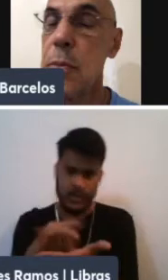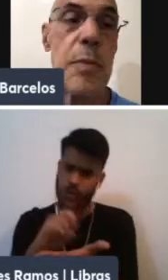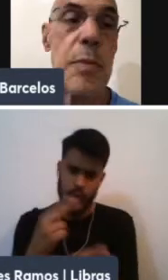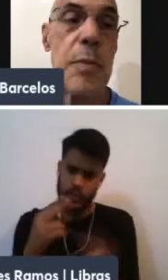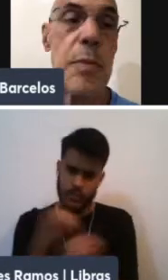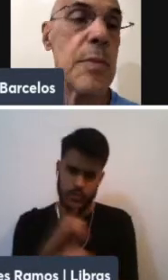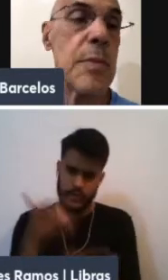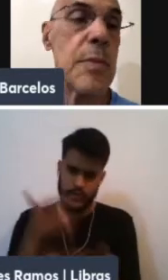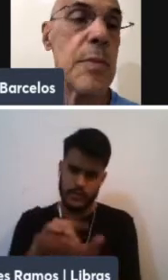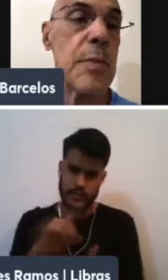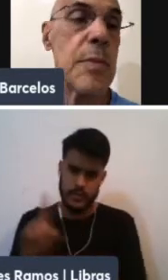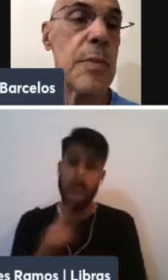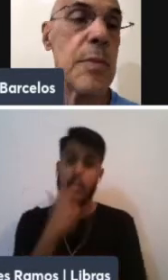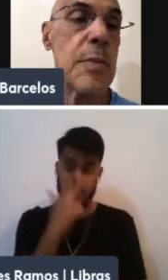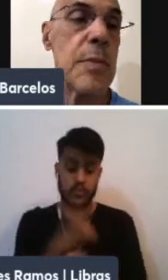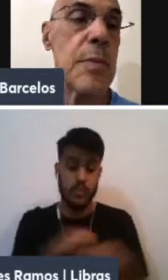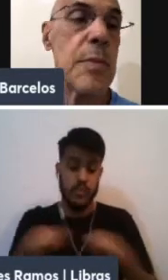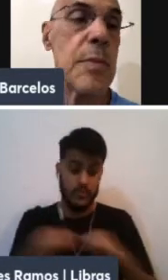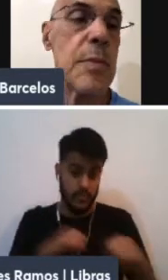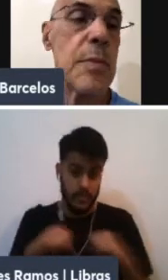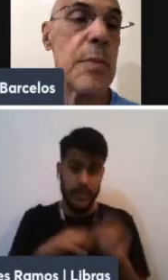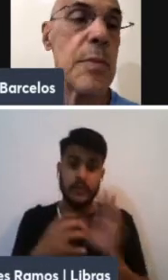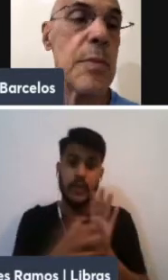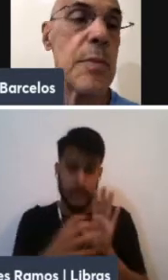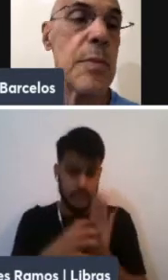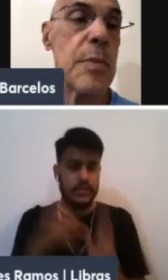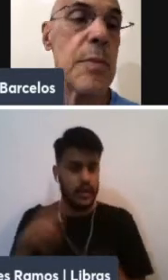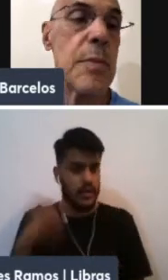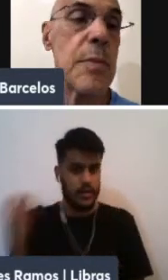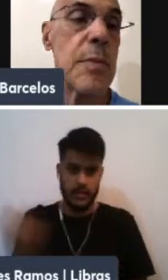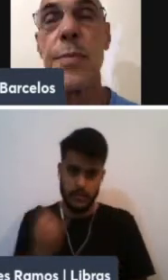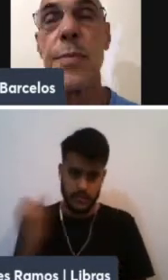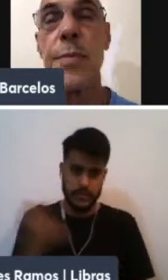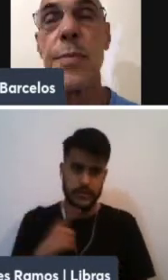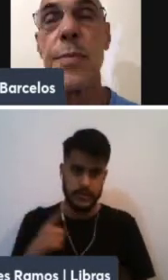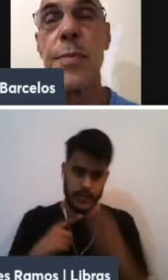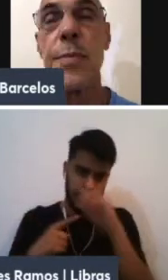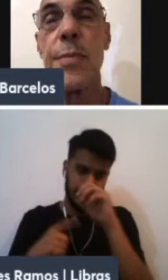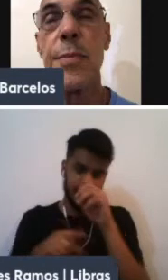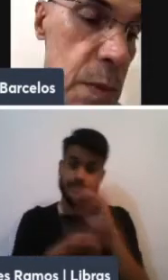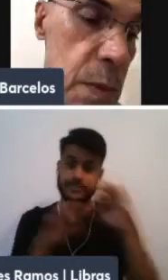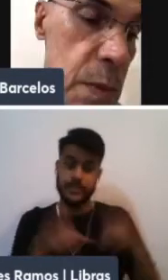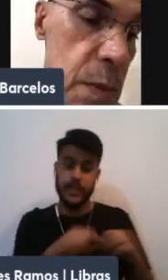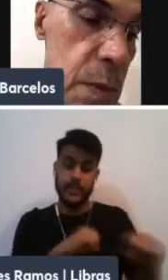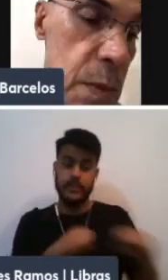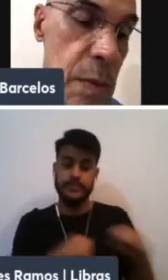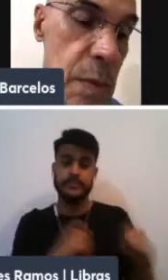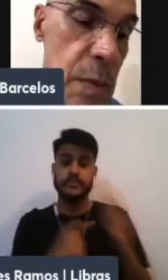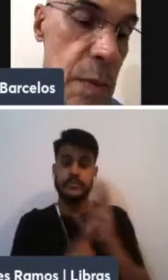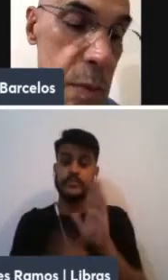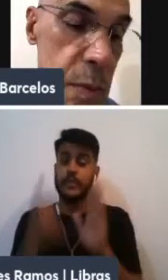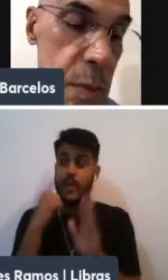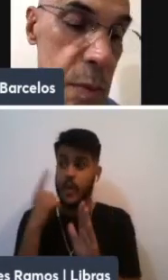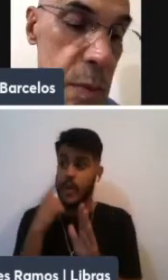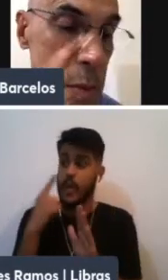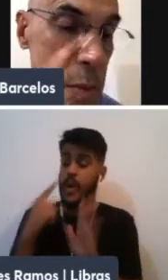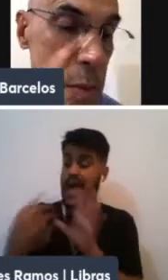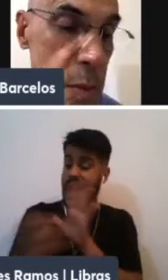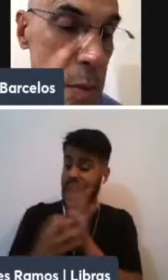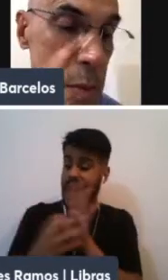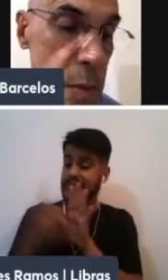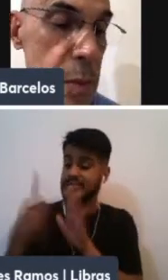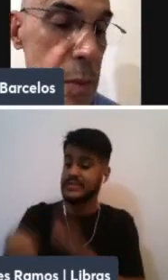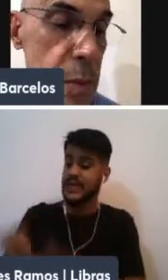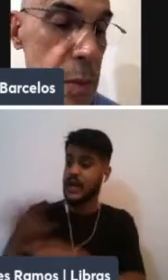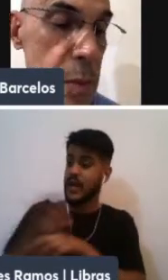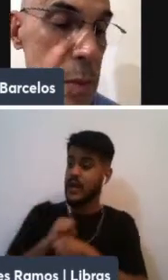AIDS foi muito importante nesse sentido, porque ele botou para fora que a AIDS é uma doença de